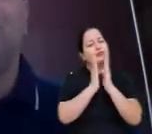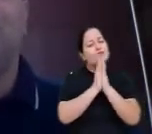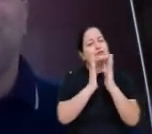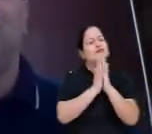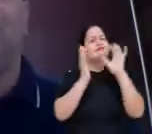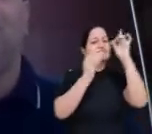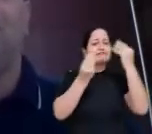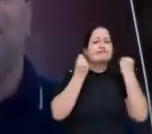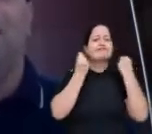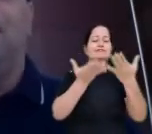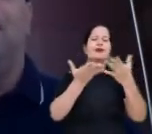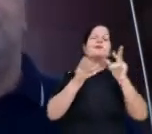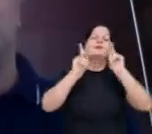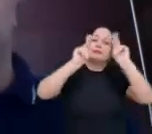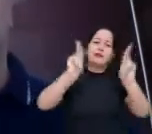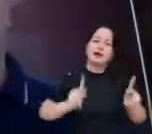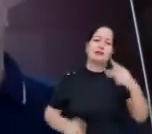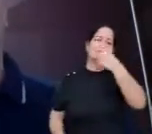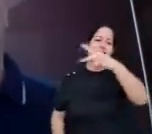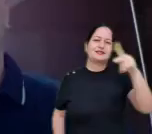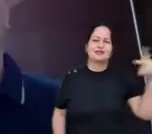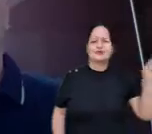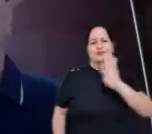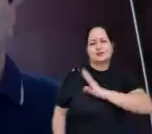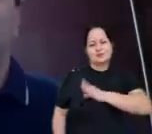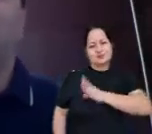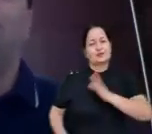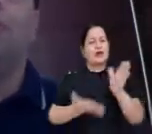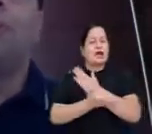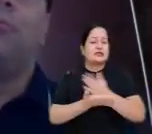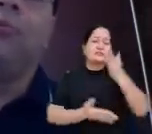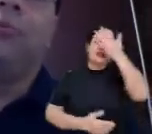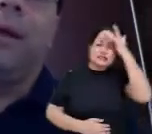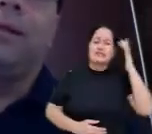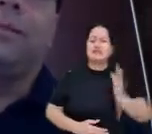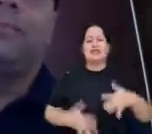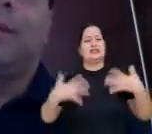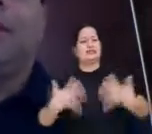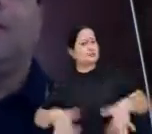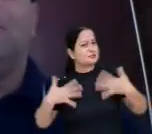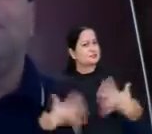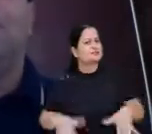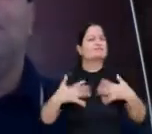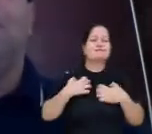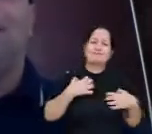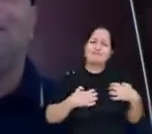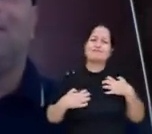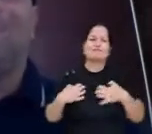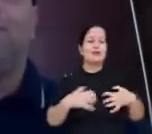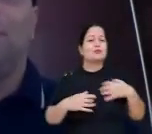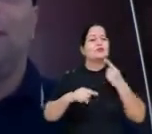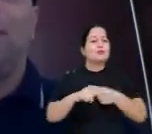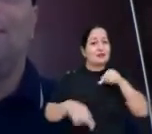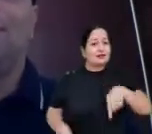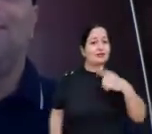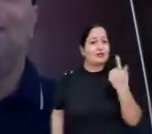estão começando a ficar aflitos. 10º dia de quarentena em nossa cidade, em outras já muito mais. Que Deus dê paz